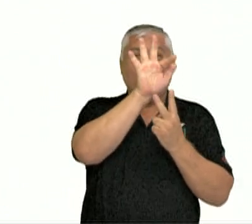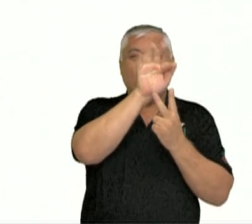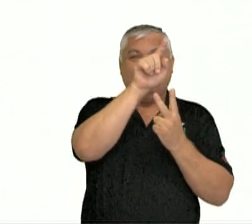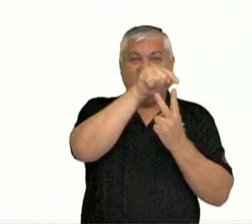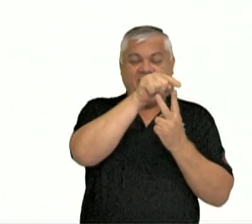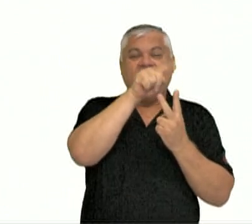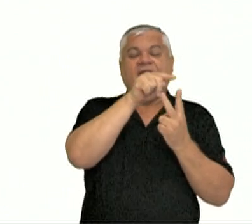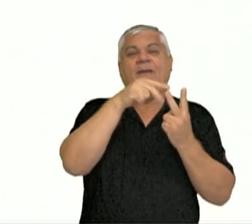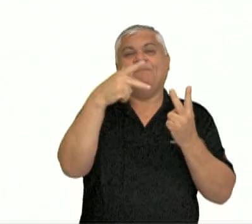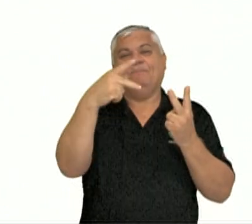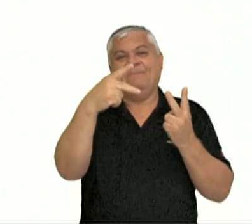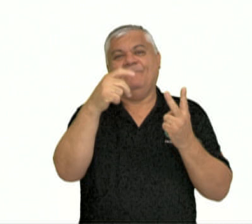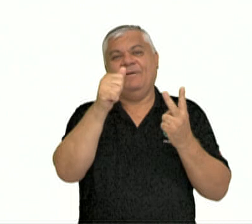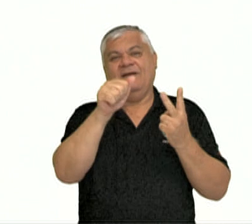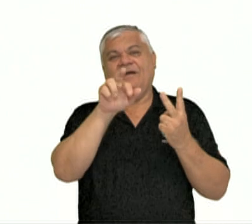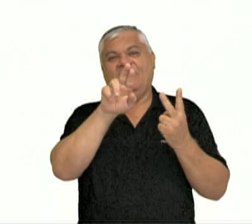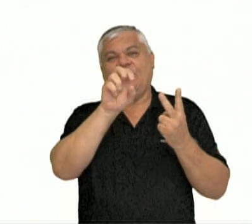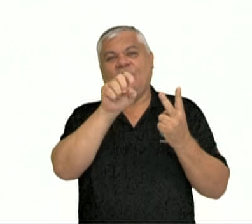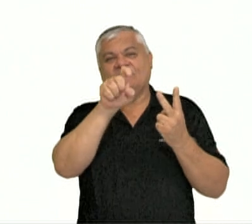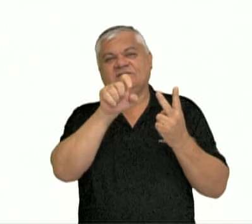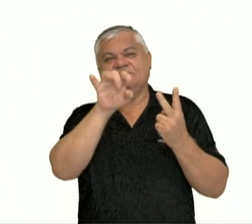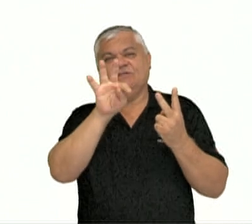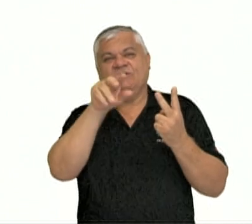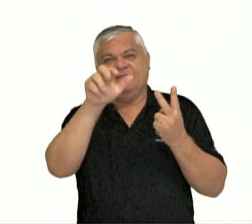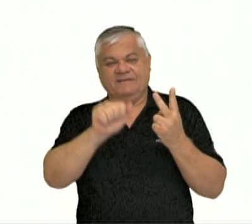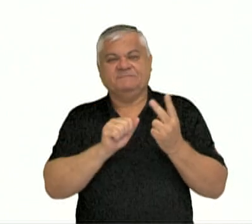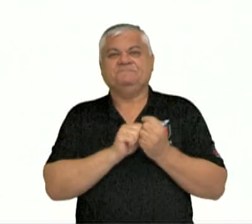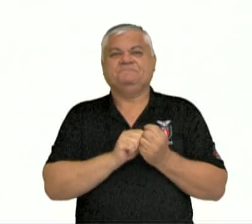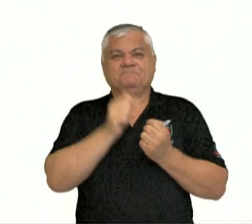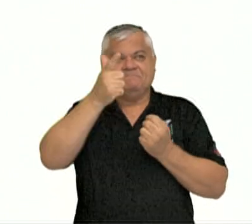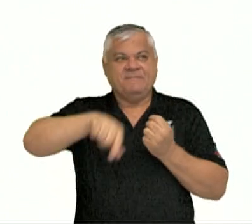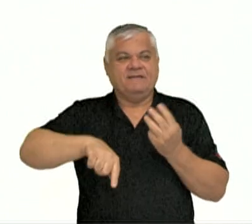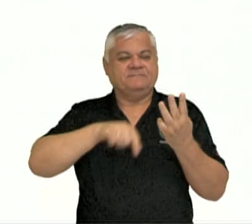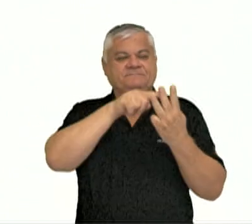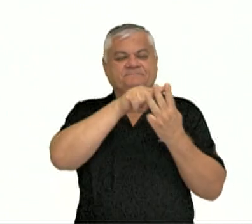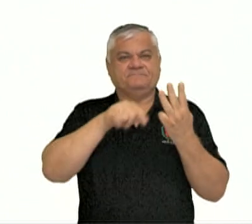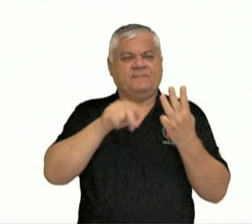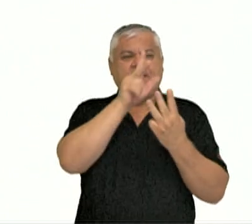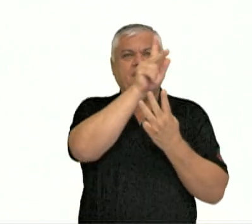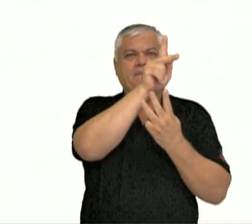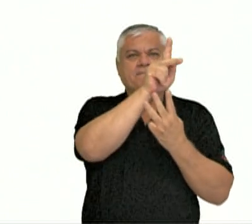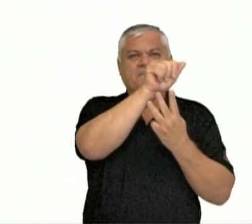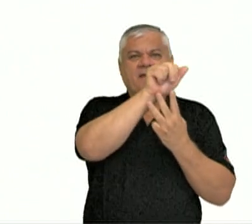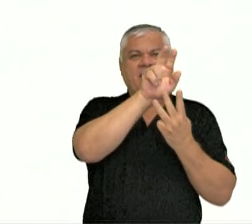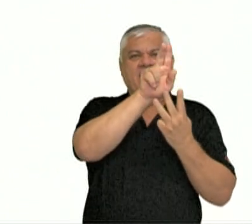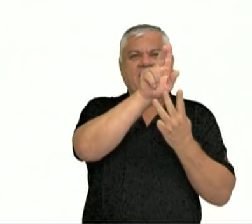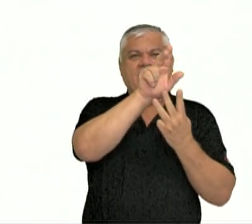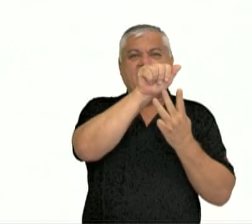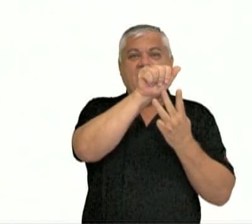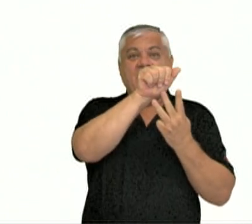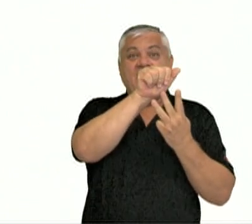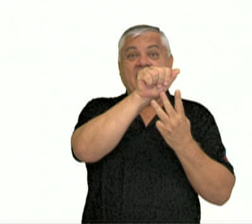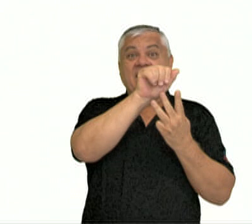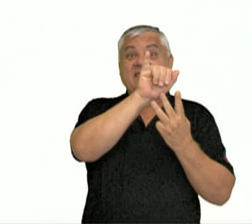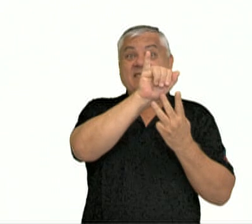de paroxítonas. Vamos lá. Paraíba.